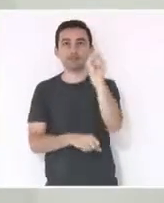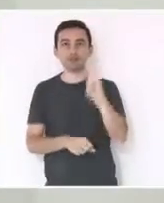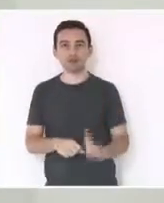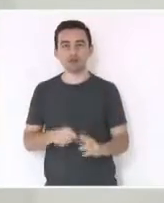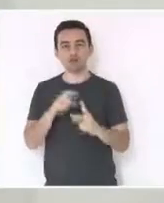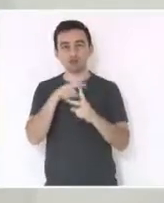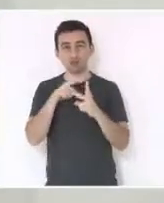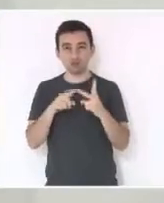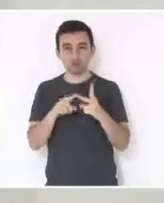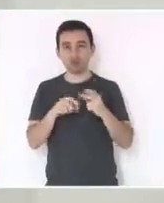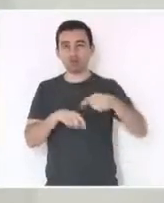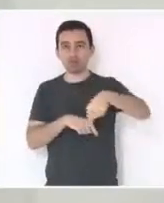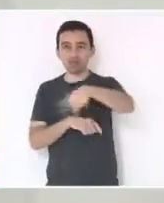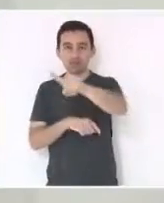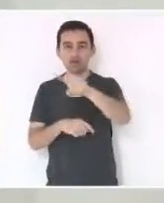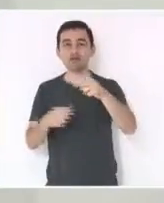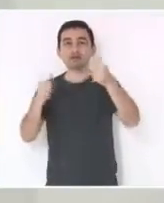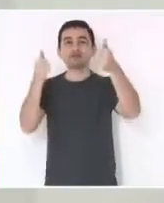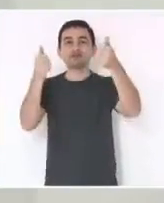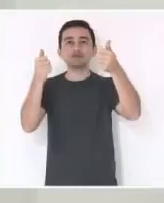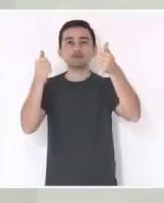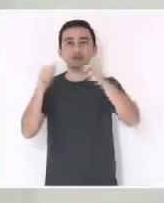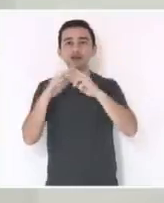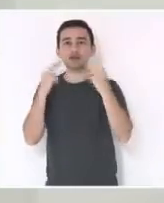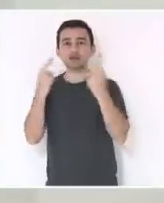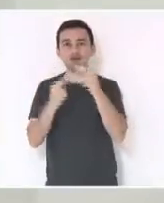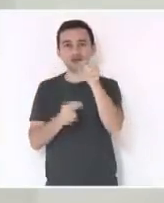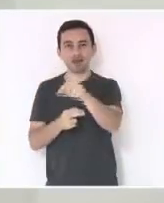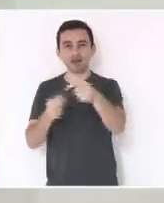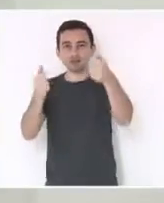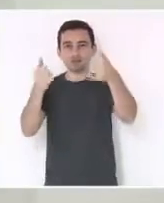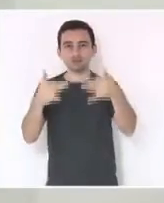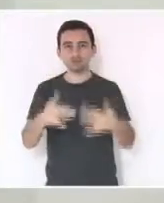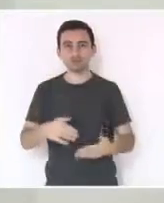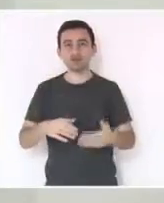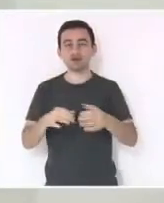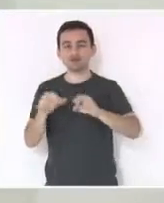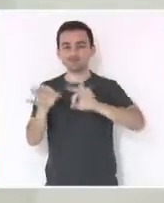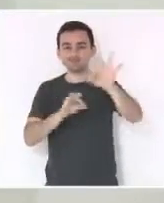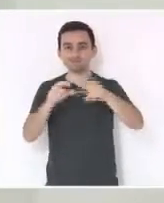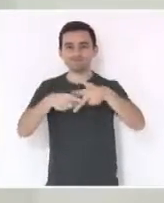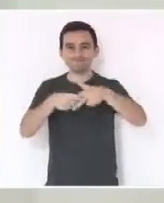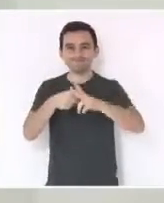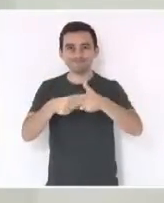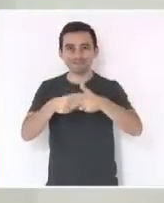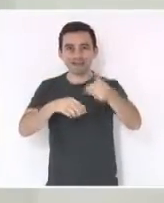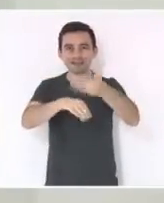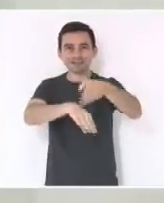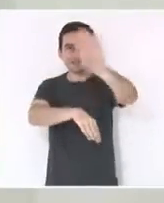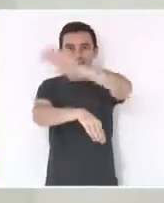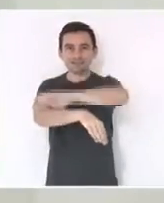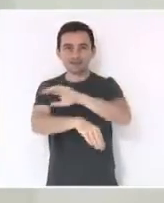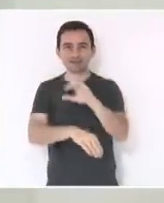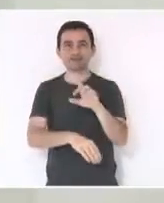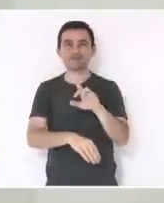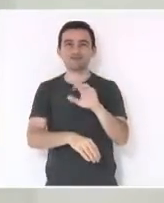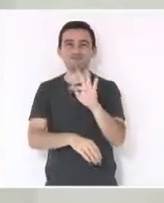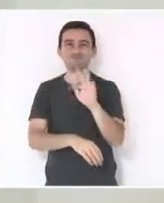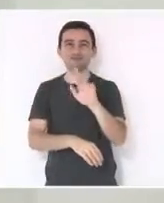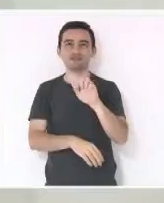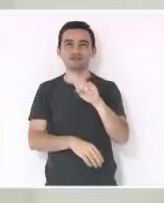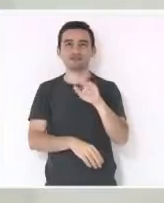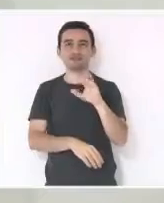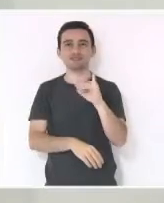da revitalização da 280 da serra dona francisca porque nós temos compromissos aqui no parlamento catarinense